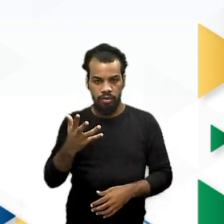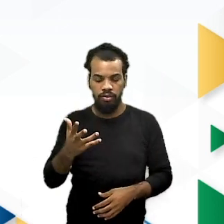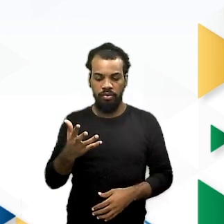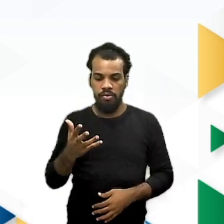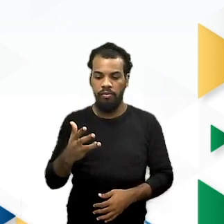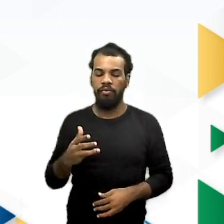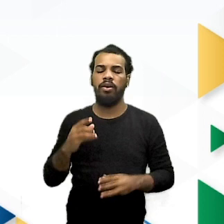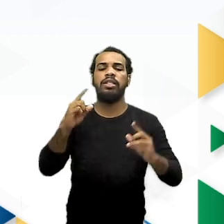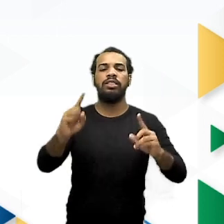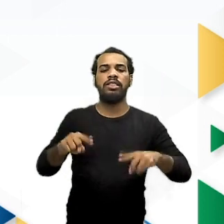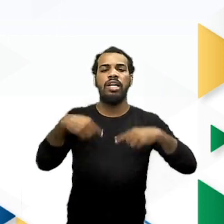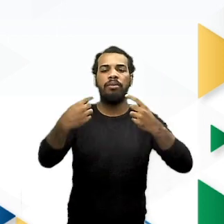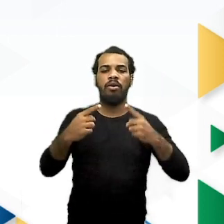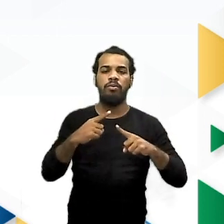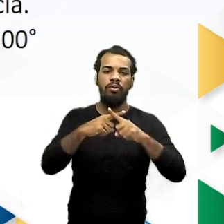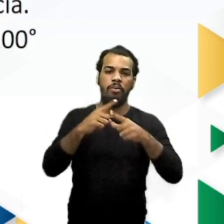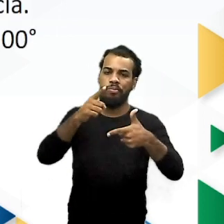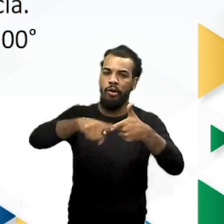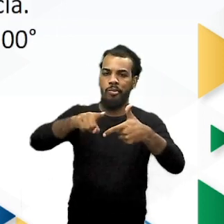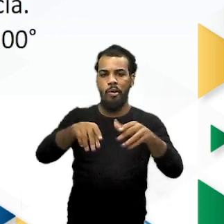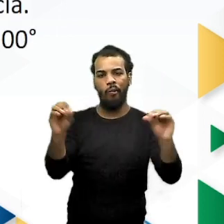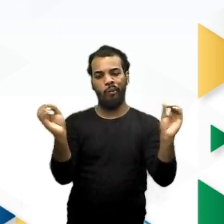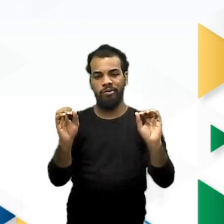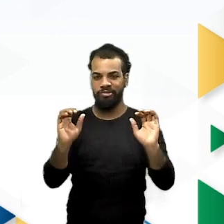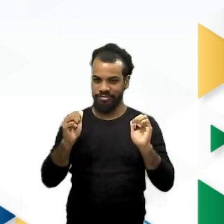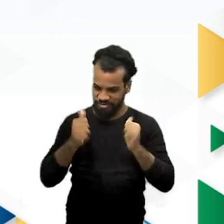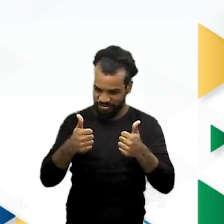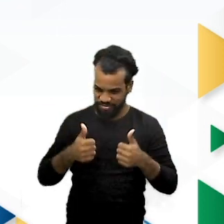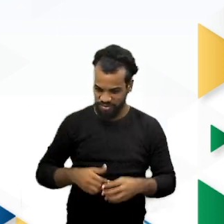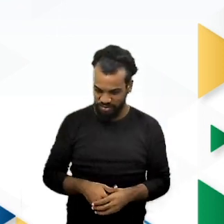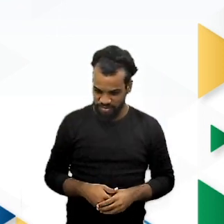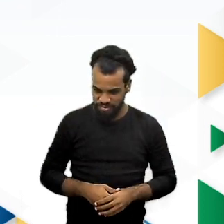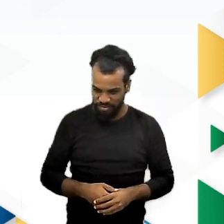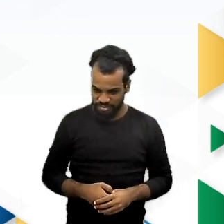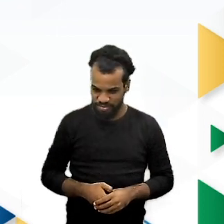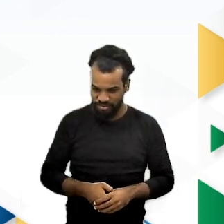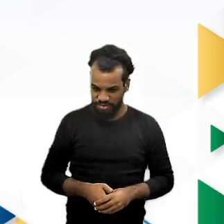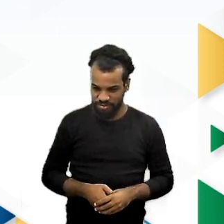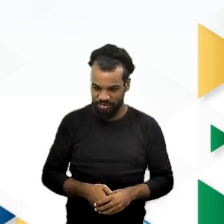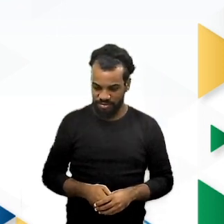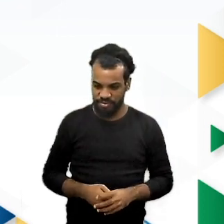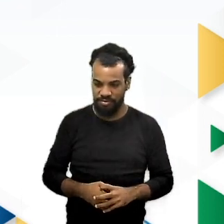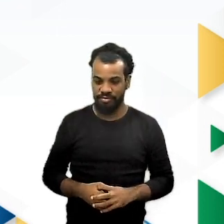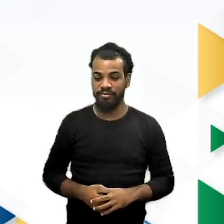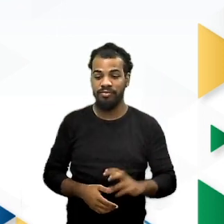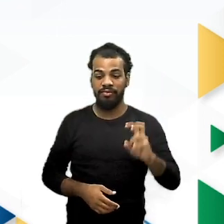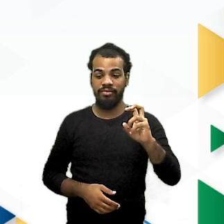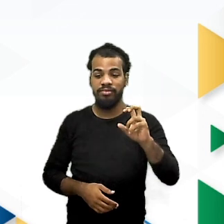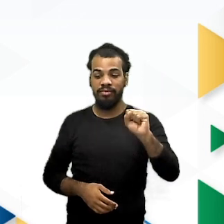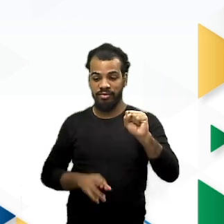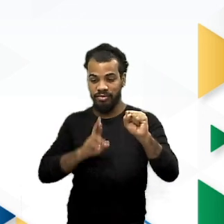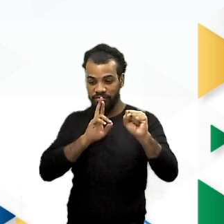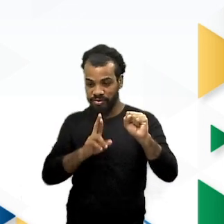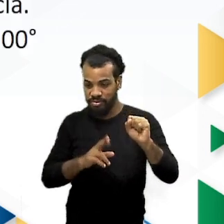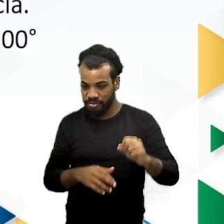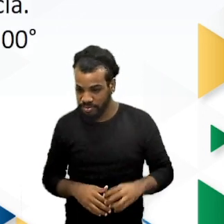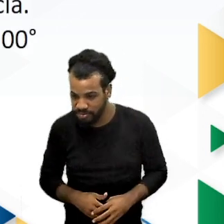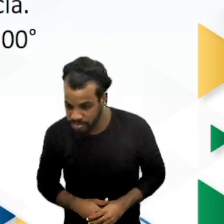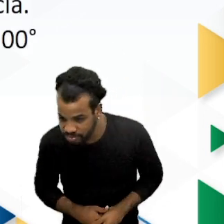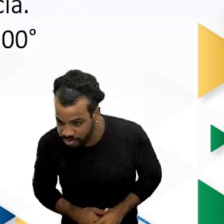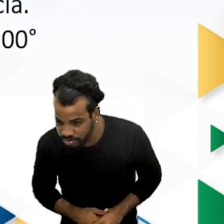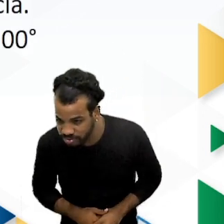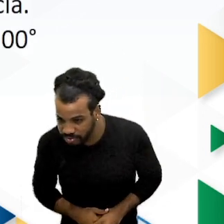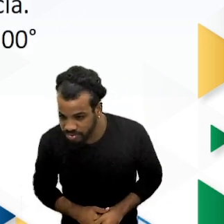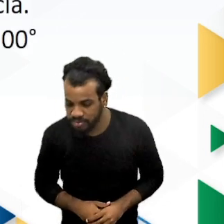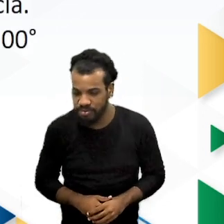depois multiplicar, não tem problema nenhum, tá bom? Bom, 58 é a resposta, que é o quinto termo. Fechou? Então